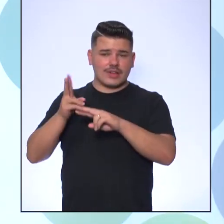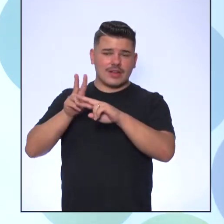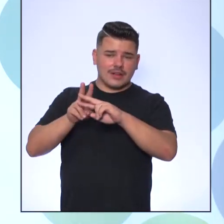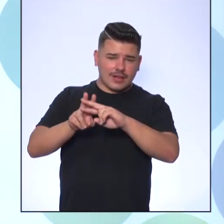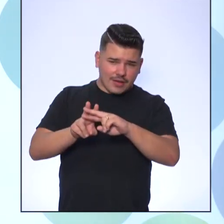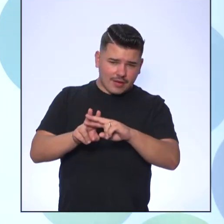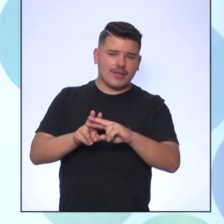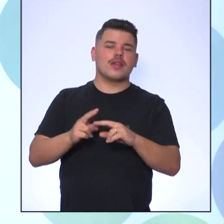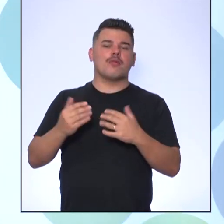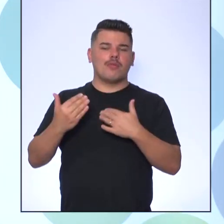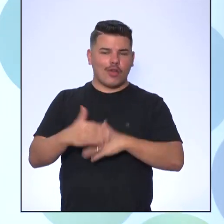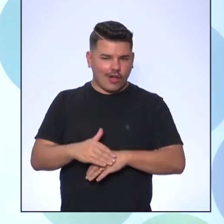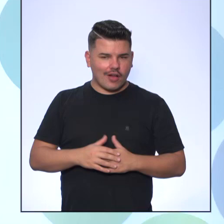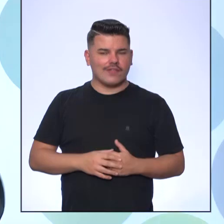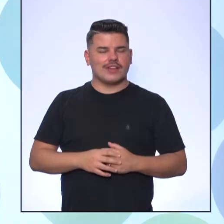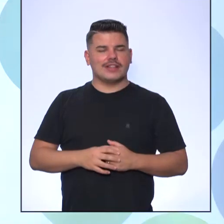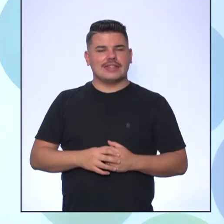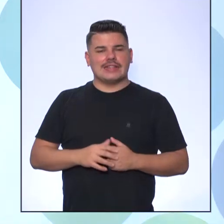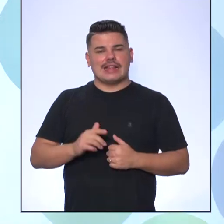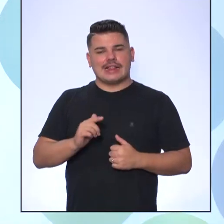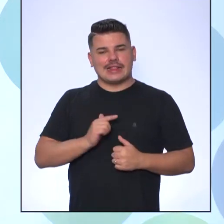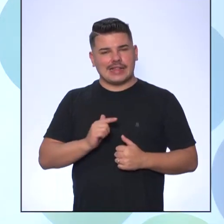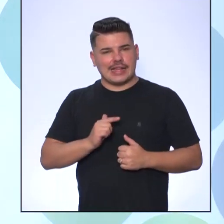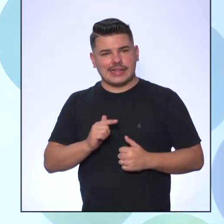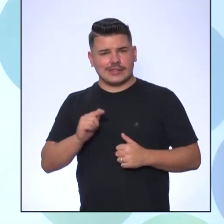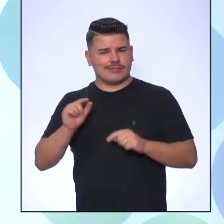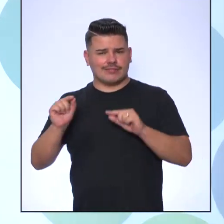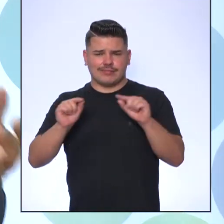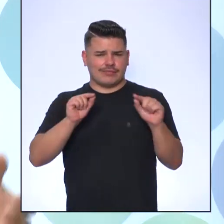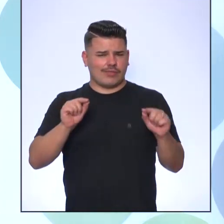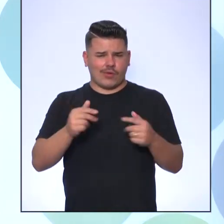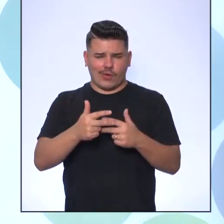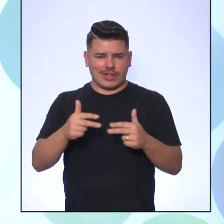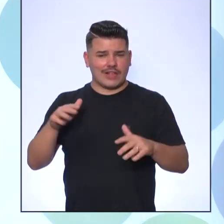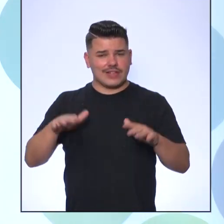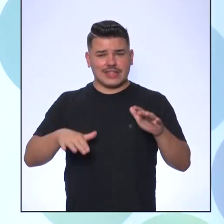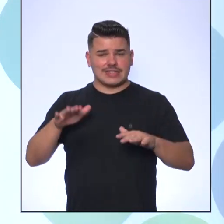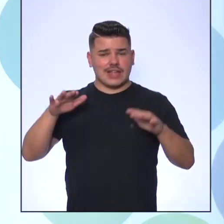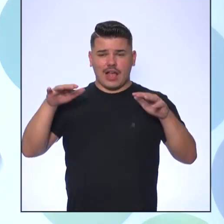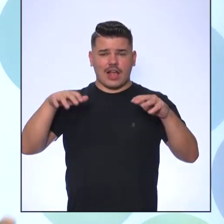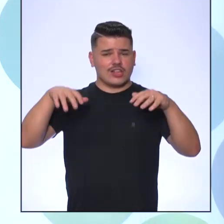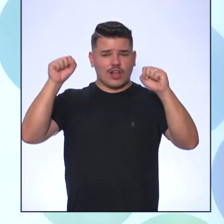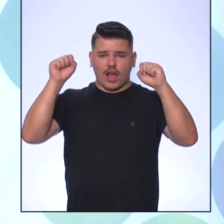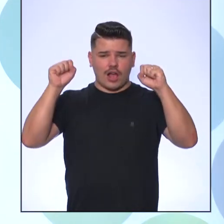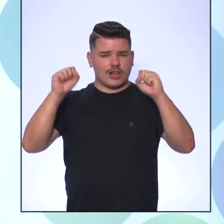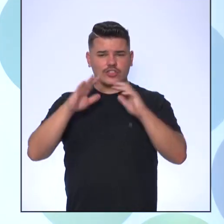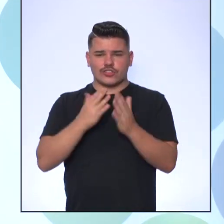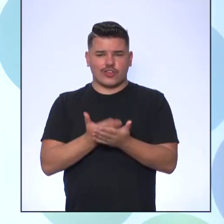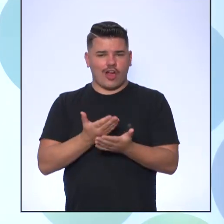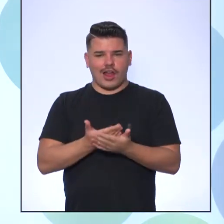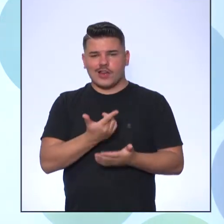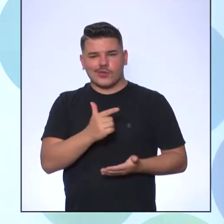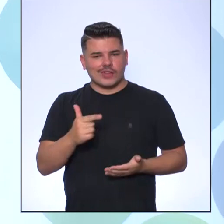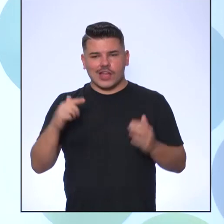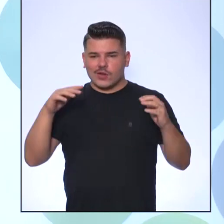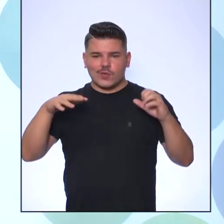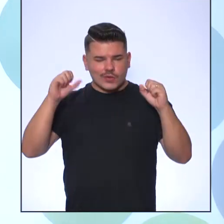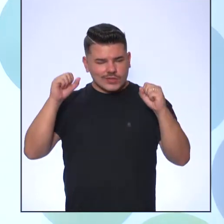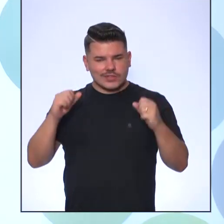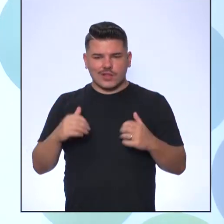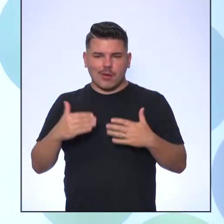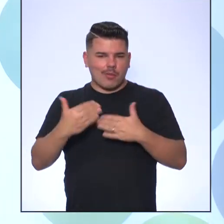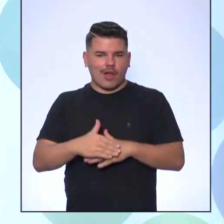aplicações regionais, muitas vezes por intempéries que acontece, acaba a luz na escola, as pessoas não conseguem fazer a prova, é